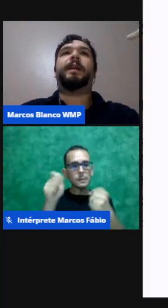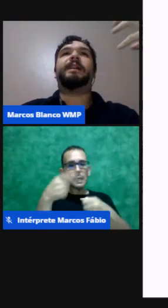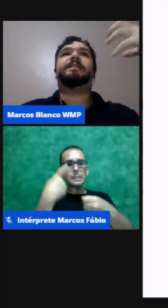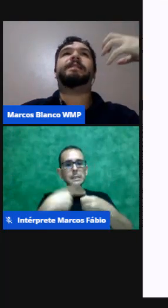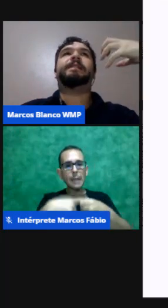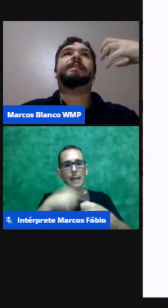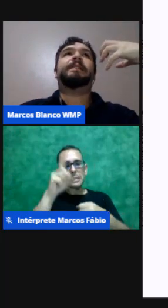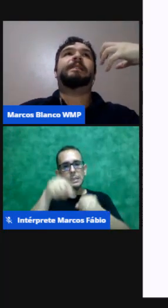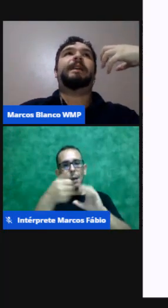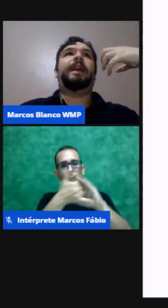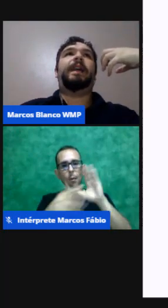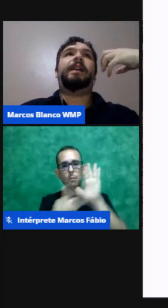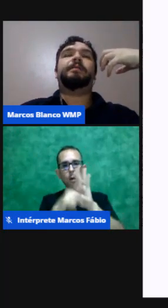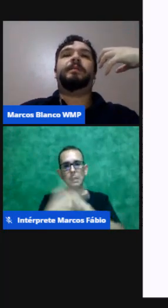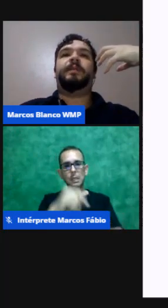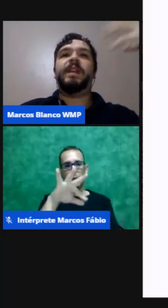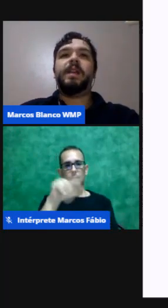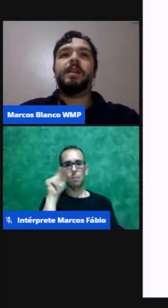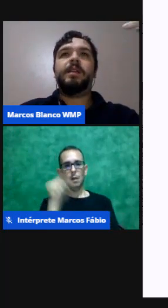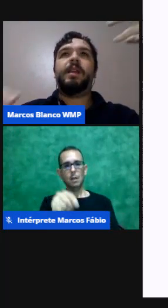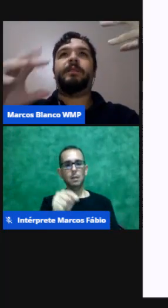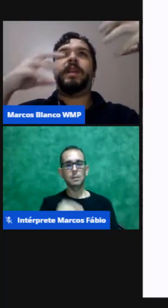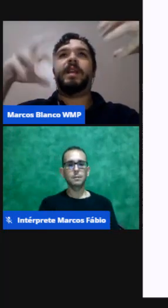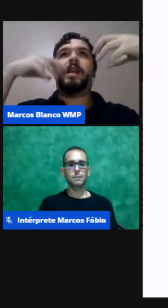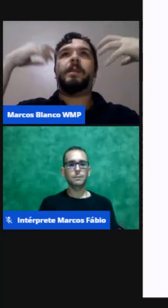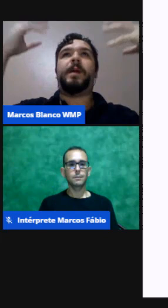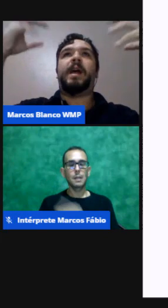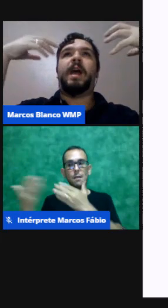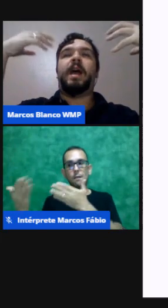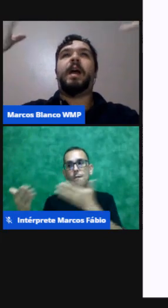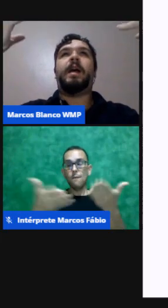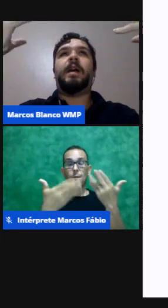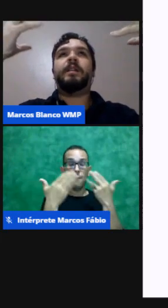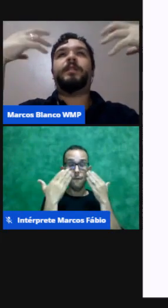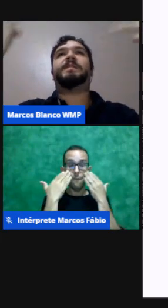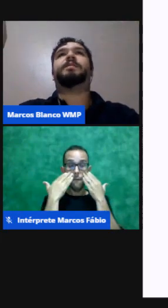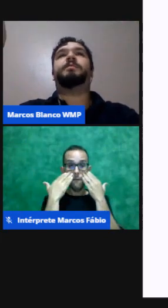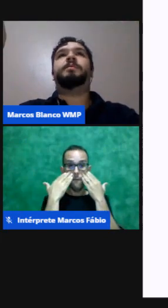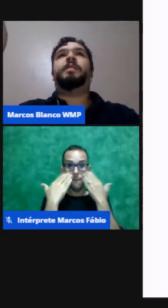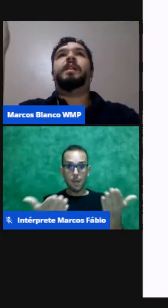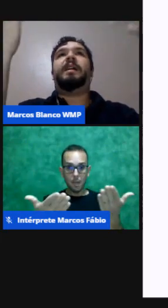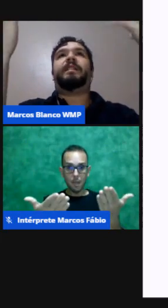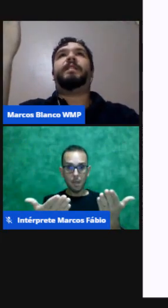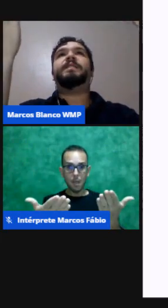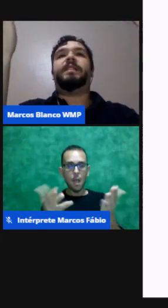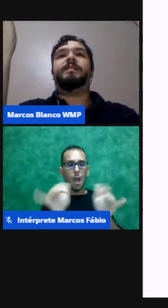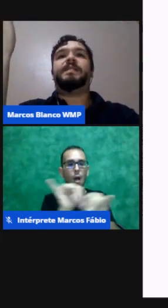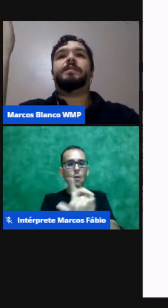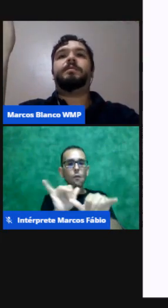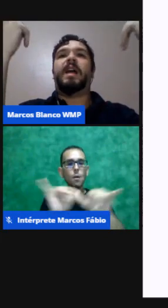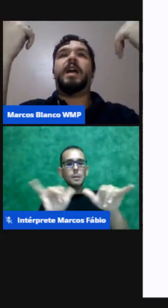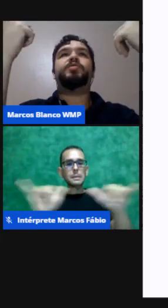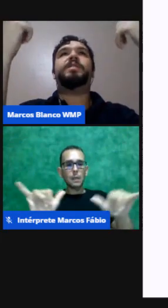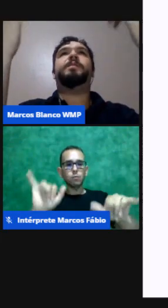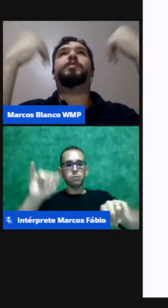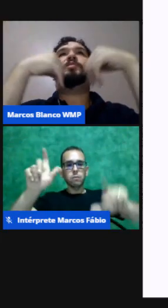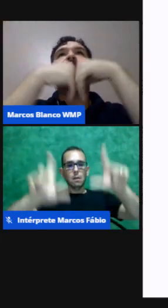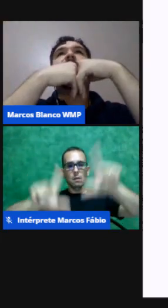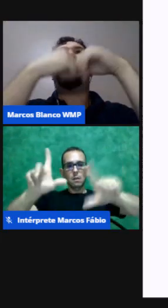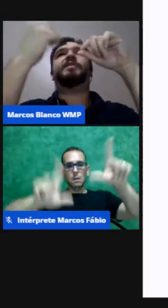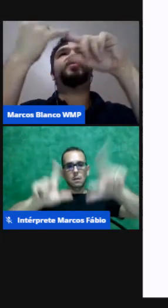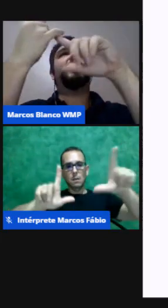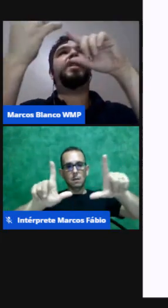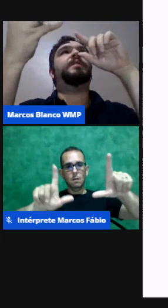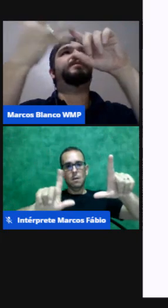uma característica de Campo Grande, ver a informação através da televisão, rádio,